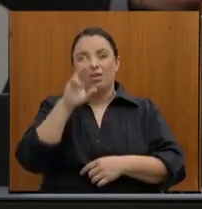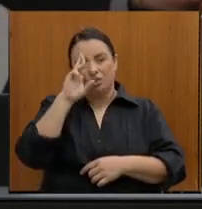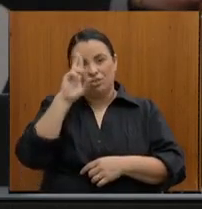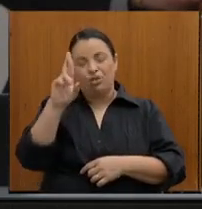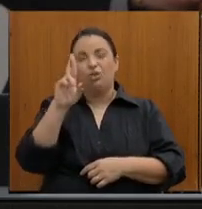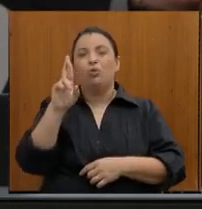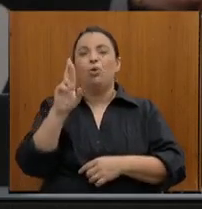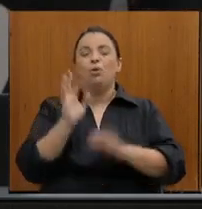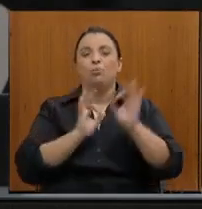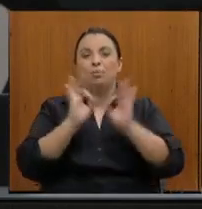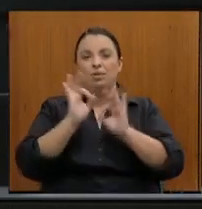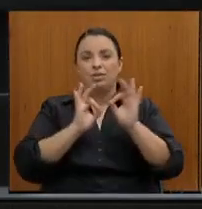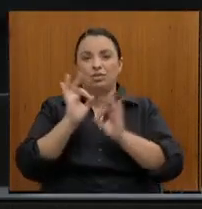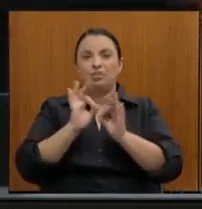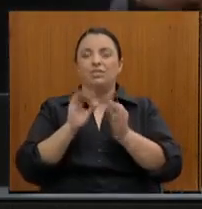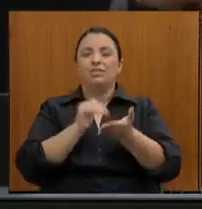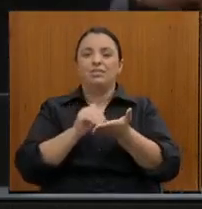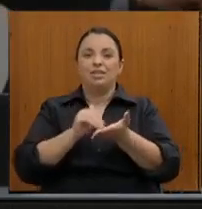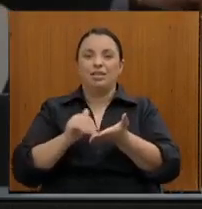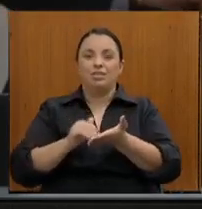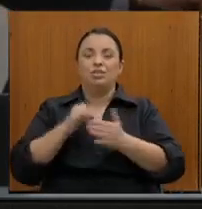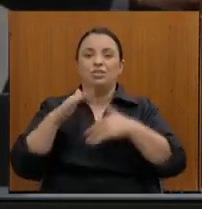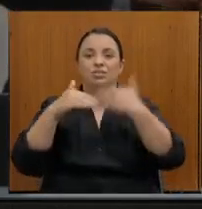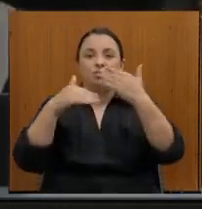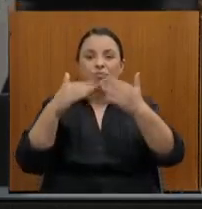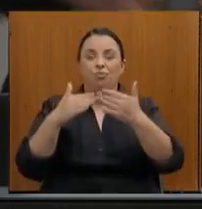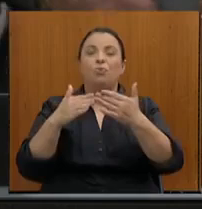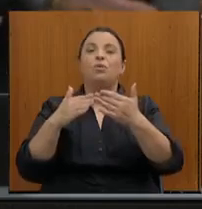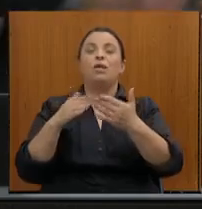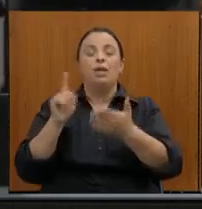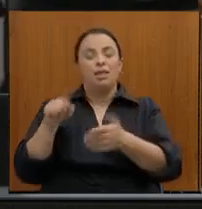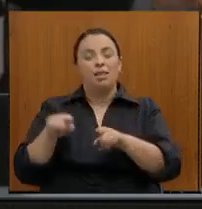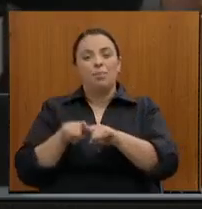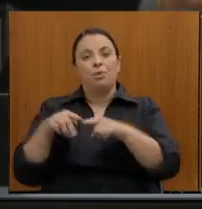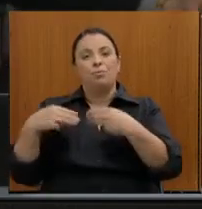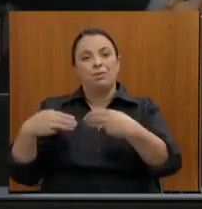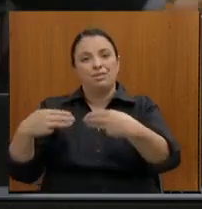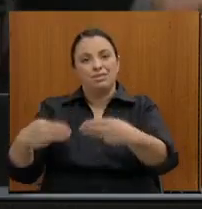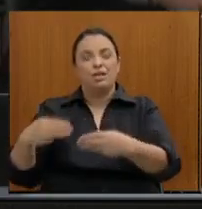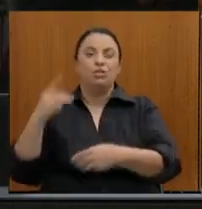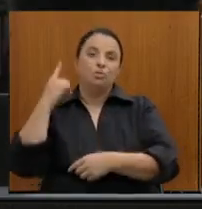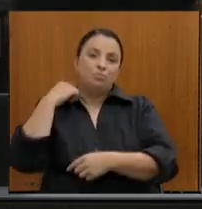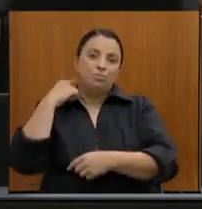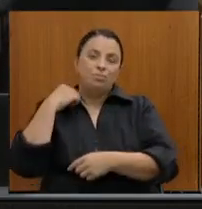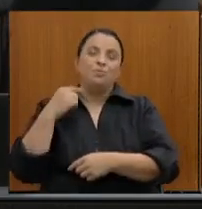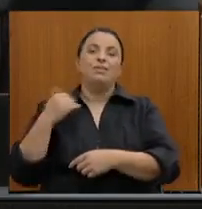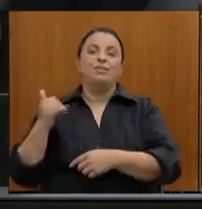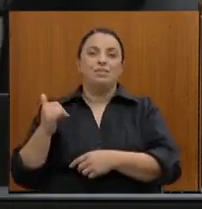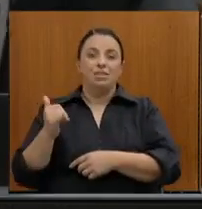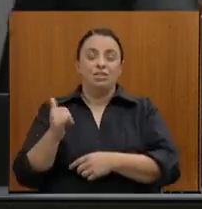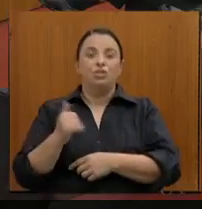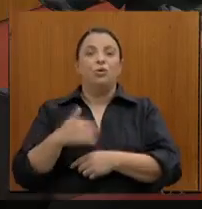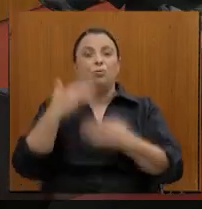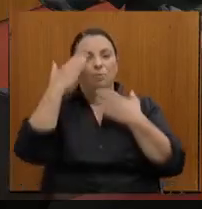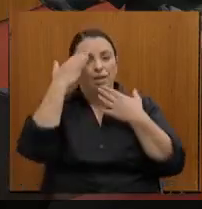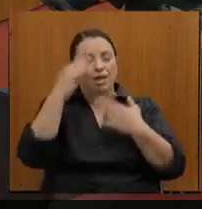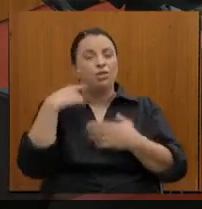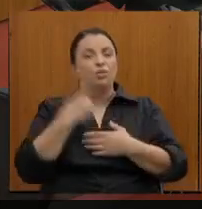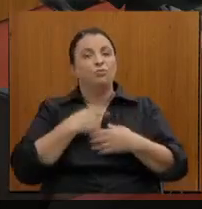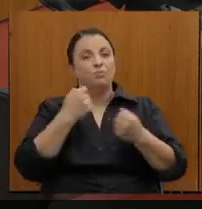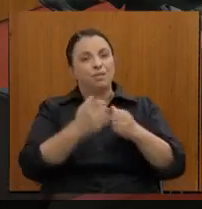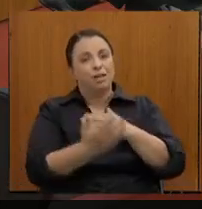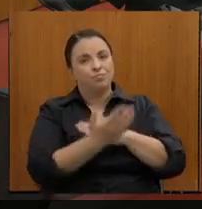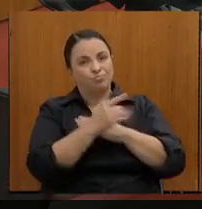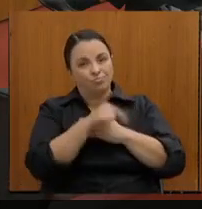e desenvolvimento do ministério de Minas e energia muito obrigado vão precisar muito da ajuda do senhor né uma